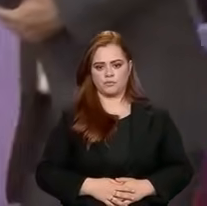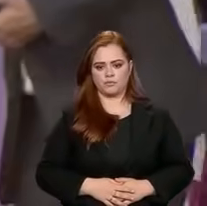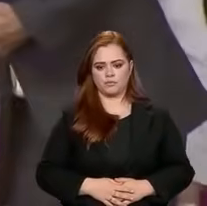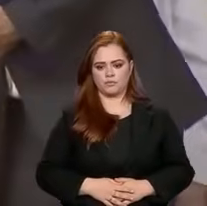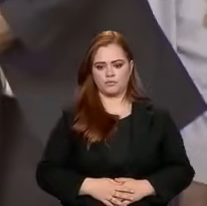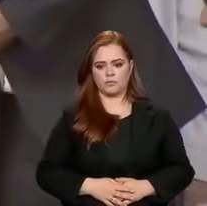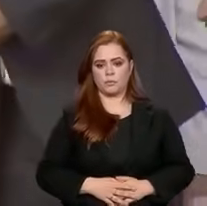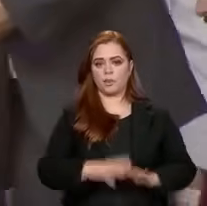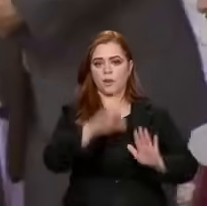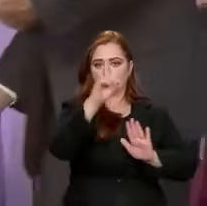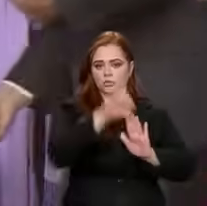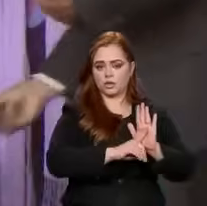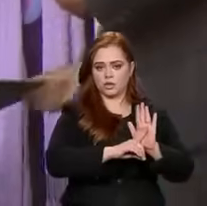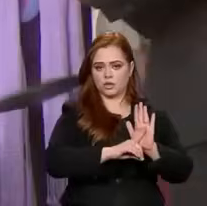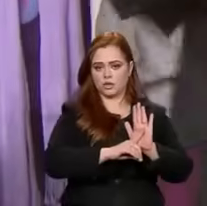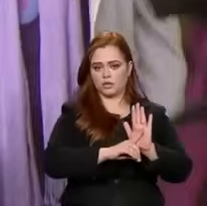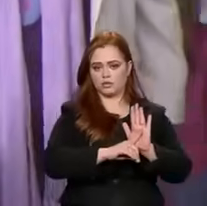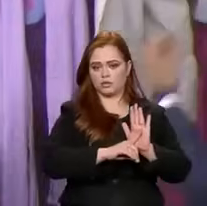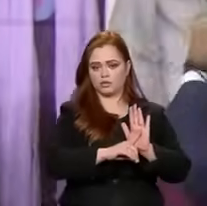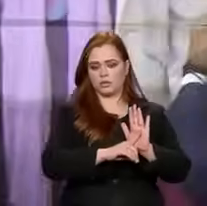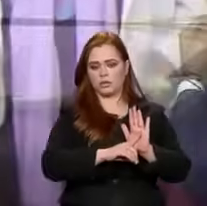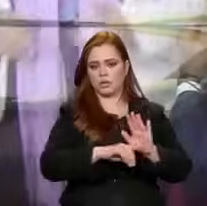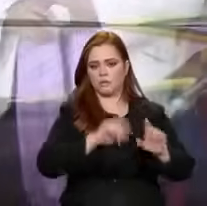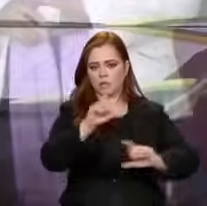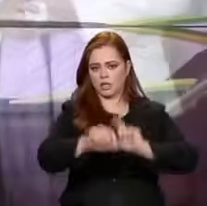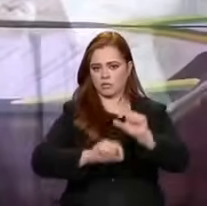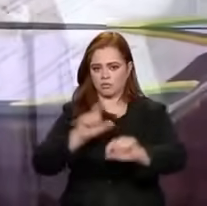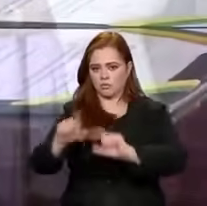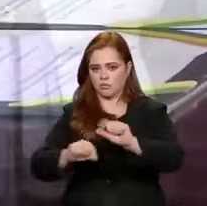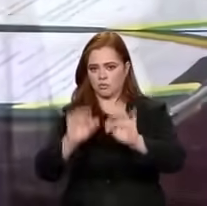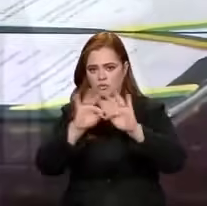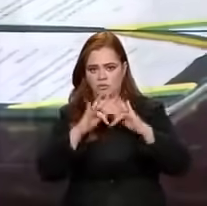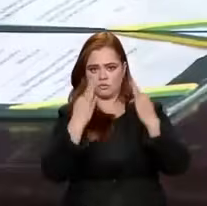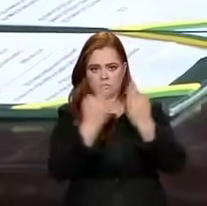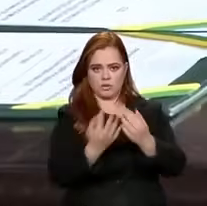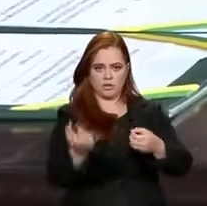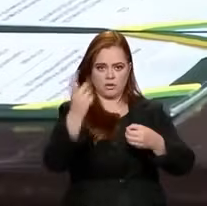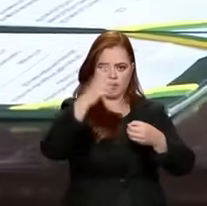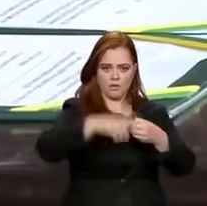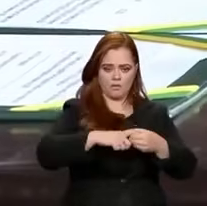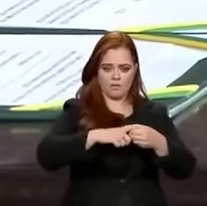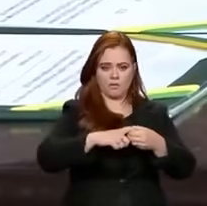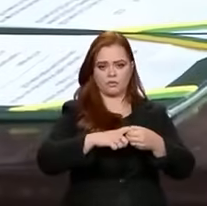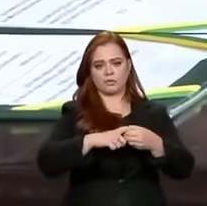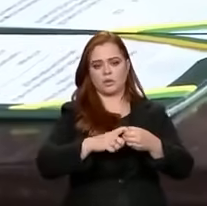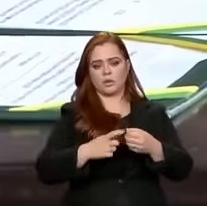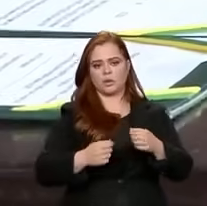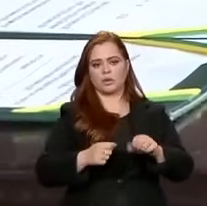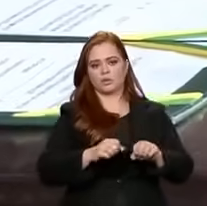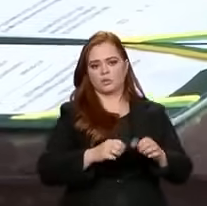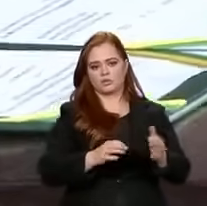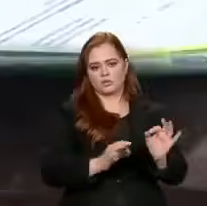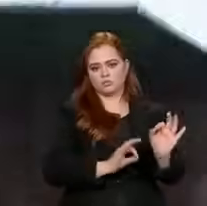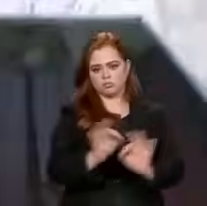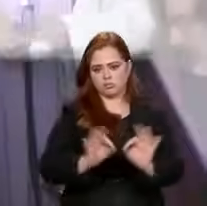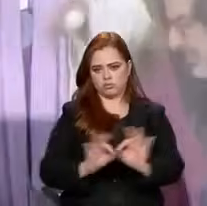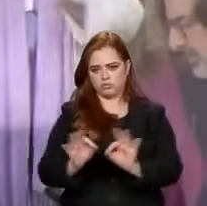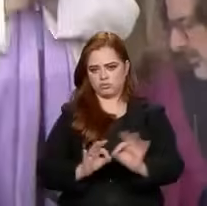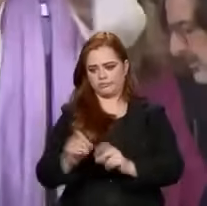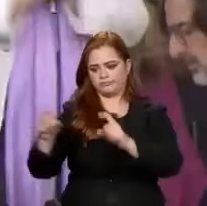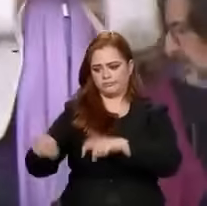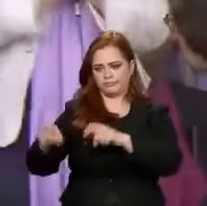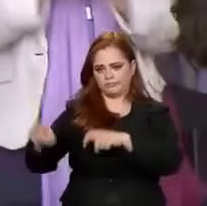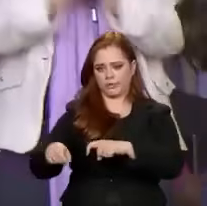o decreto sobre seleção de famílias e retomada da reforma agrária este decreto